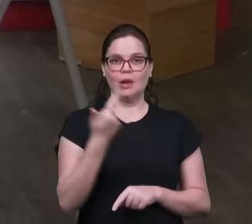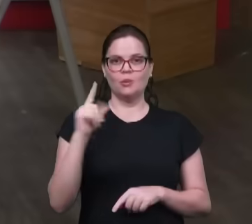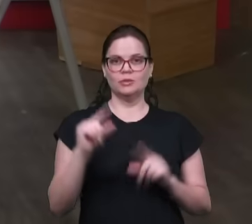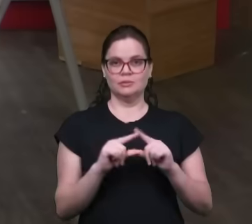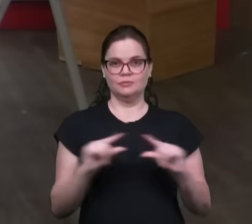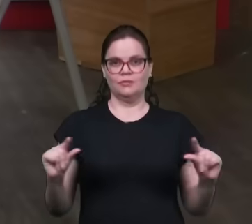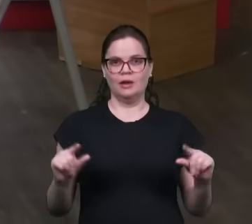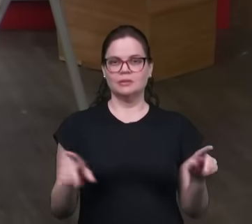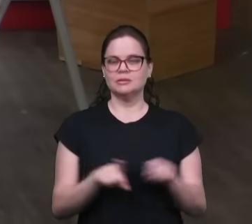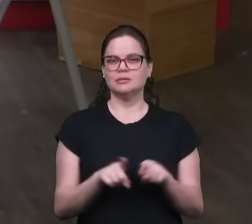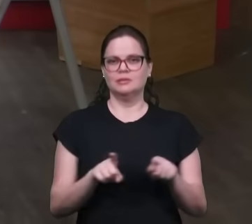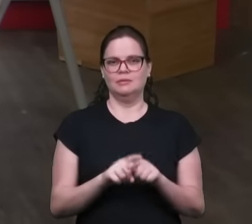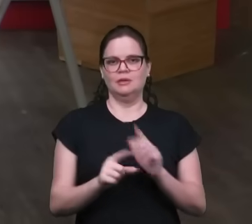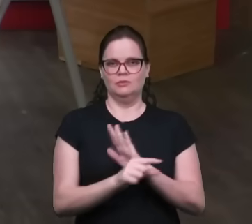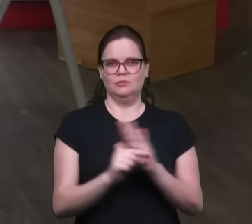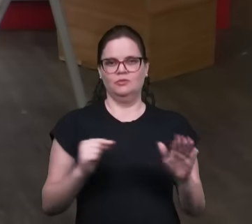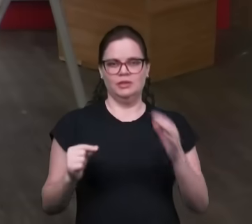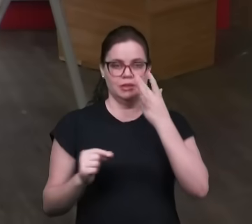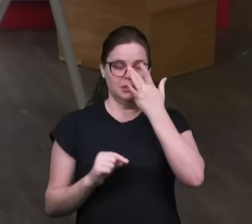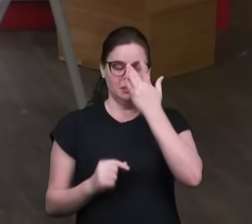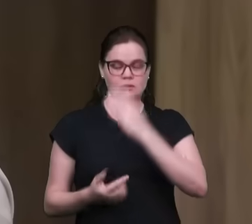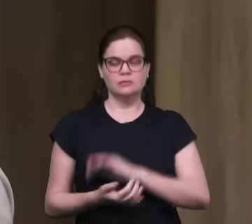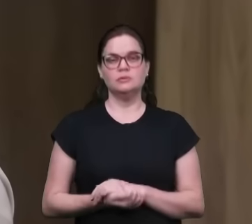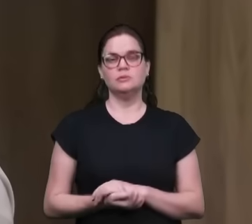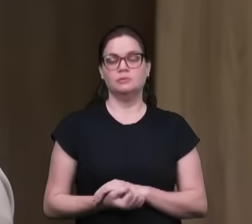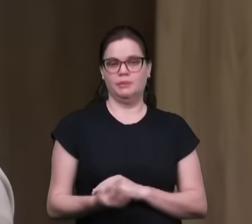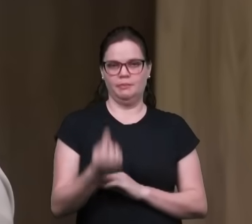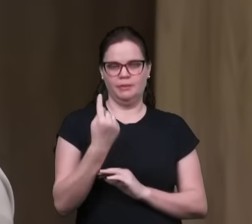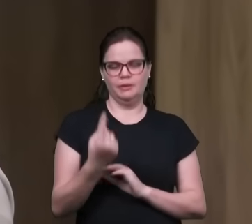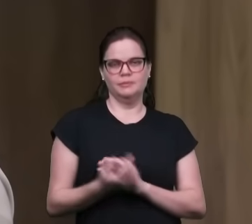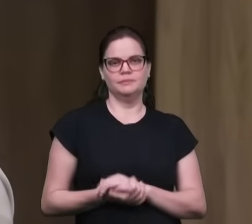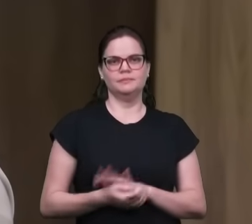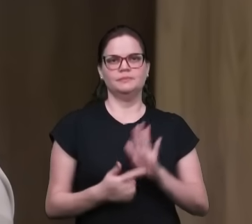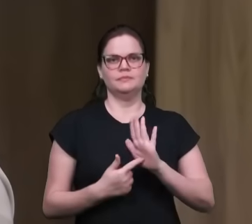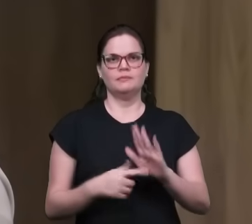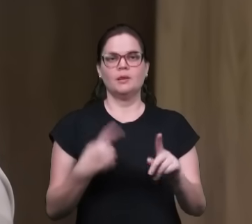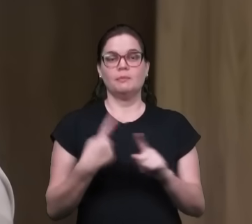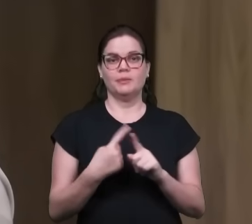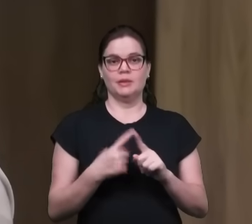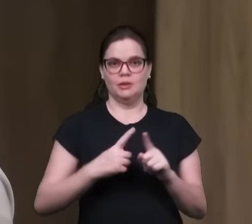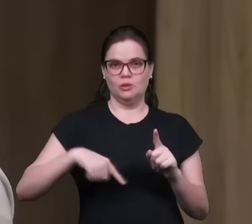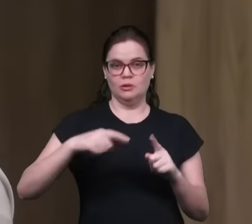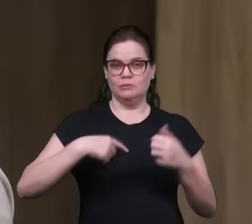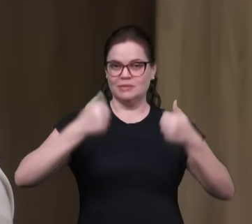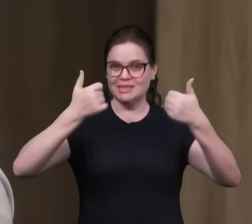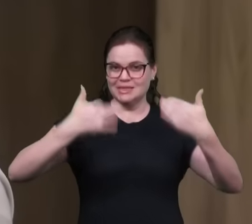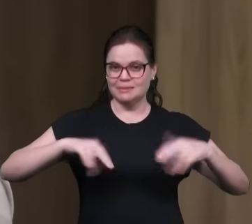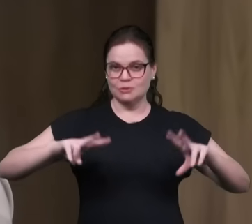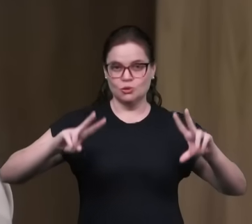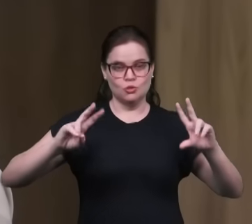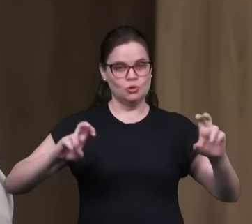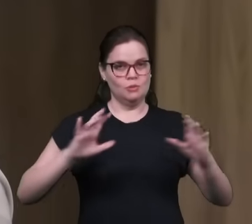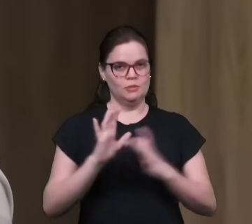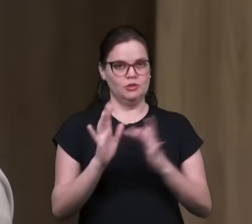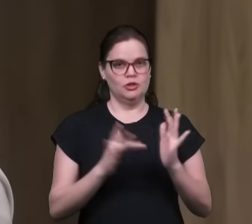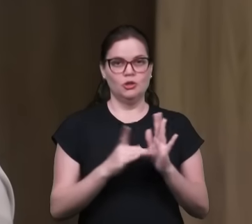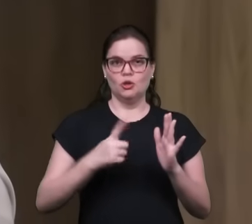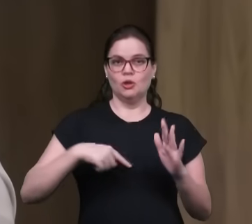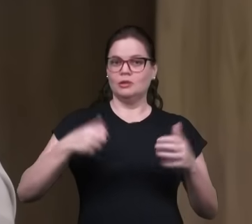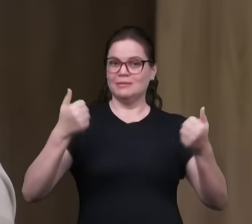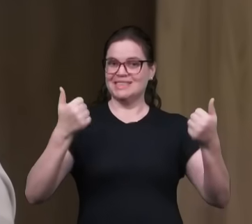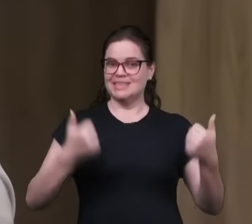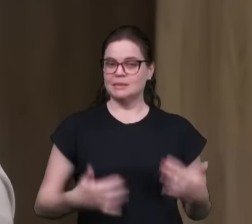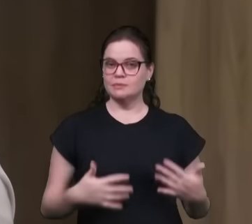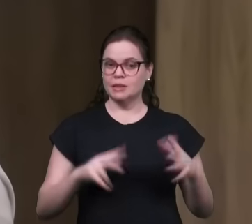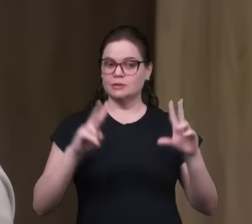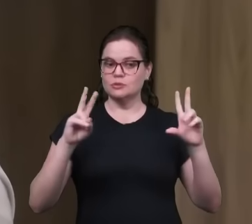no próprio versículo 1, né, do capítulo 2 de Apocalipse, nós estamos falando aqui do Senhor Jesus, nós estamos aqui dando aula de Apocalipse, não. Estamos